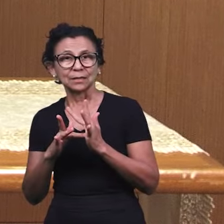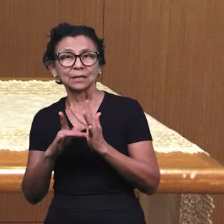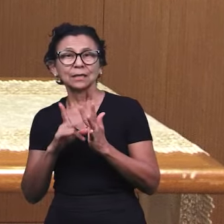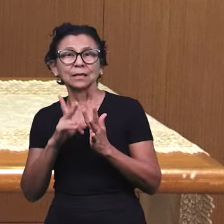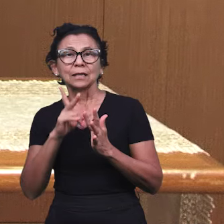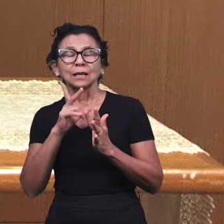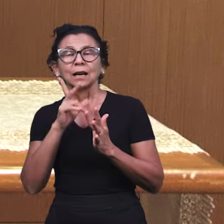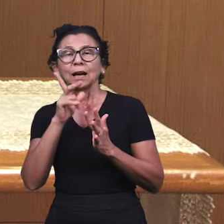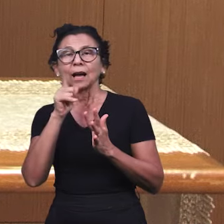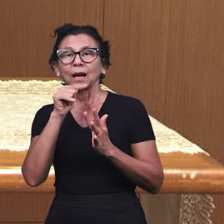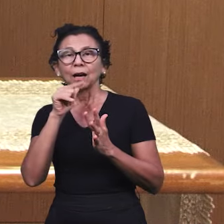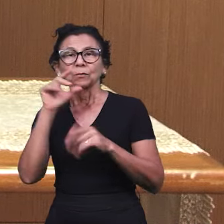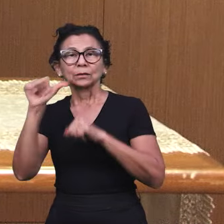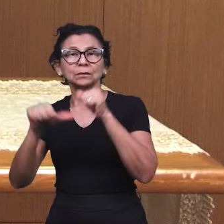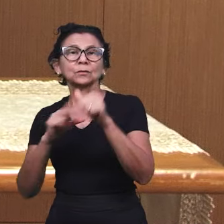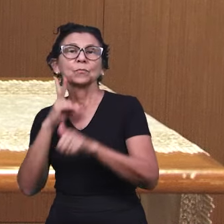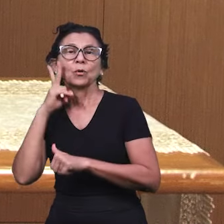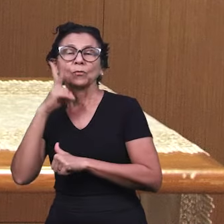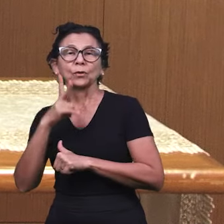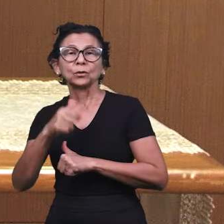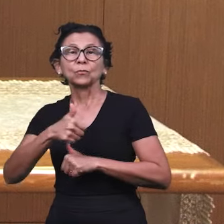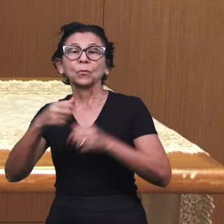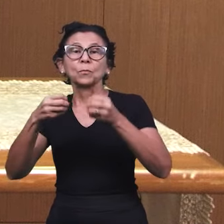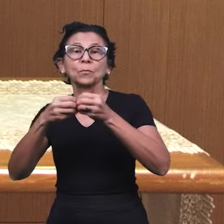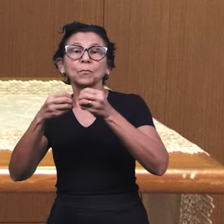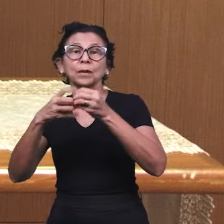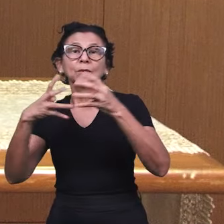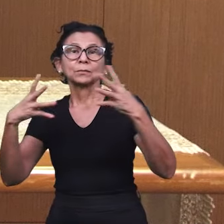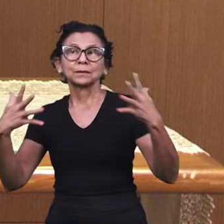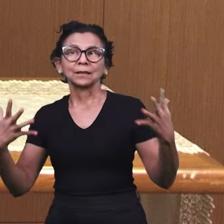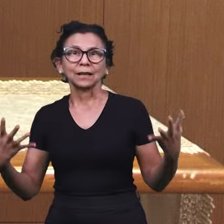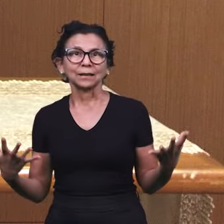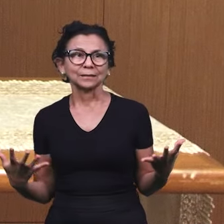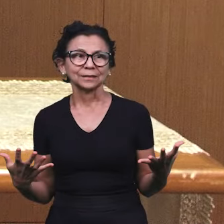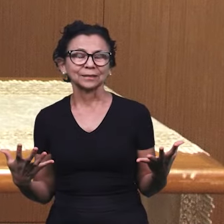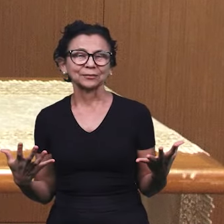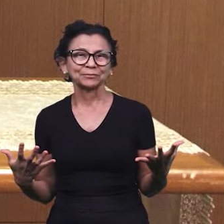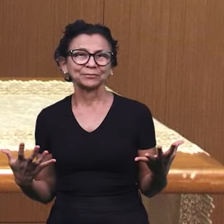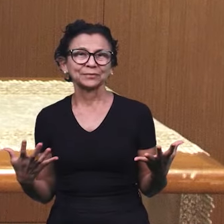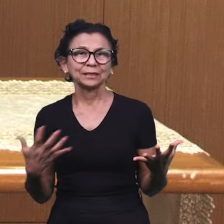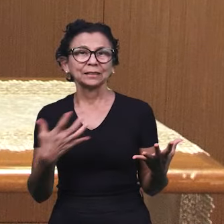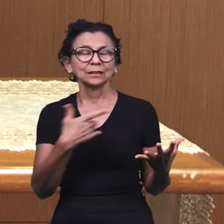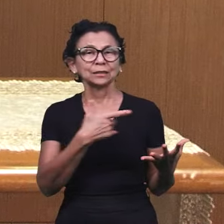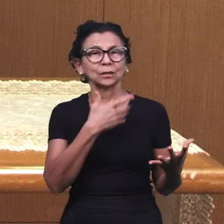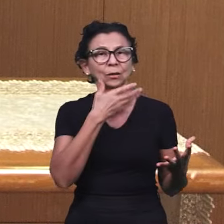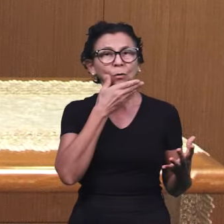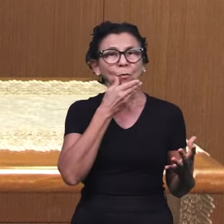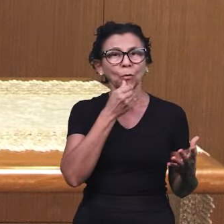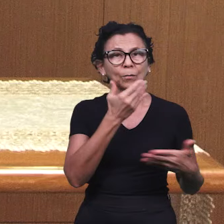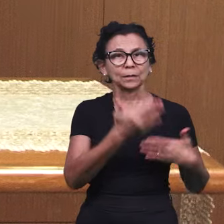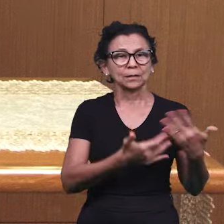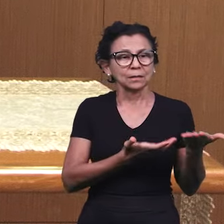Santo é um mistério que está guardado para esse momento. Então, meu irmão, terminando aqui,